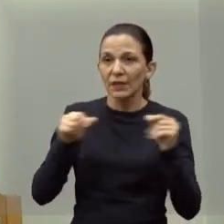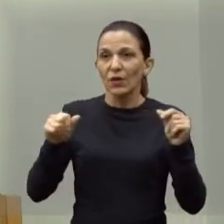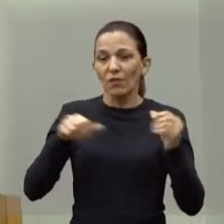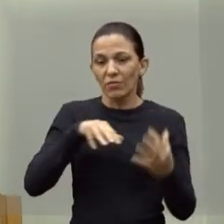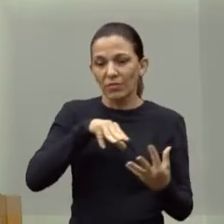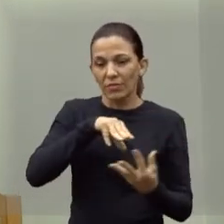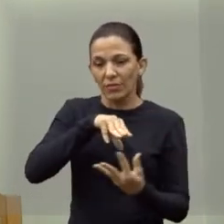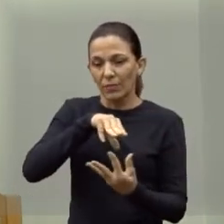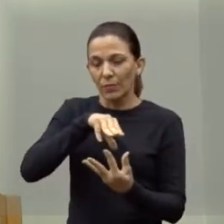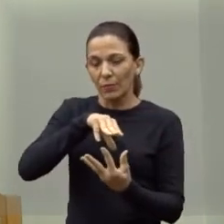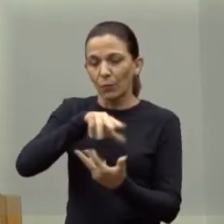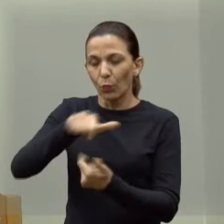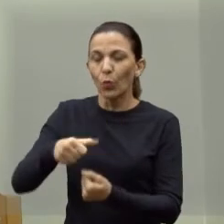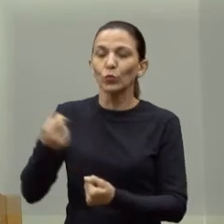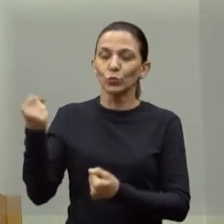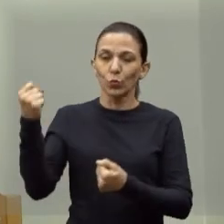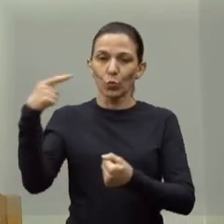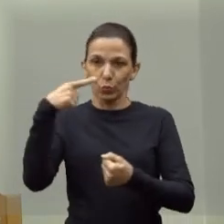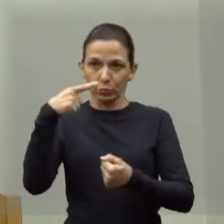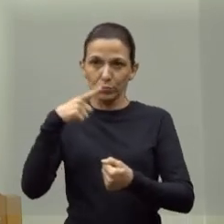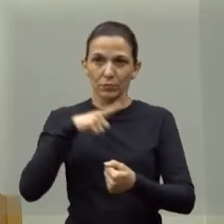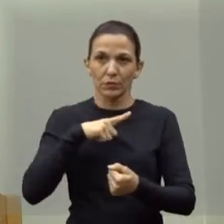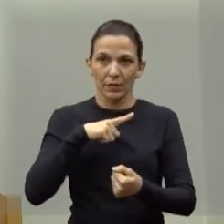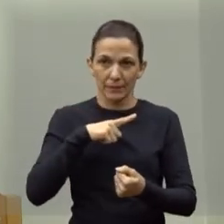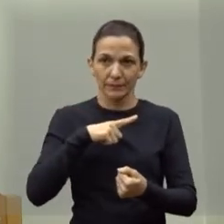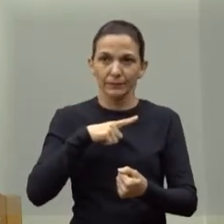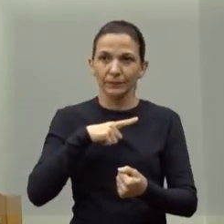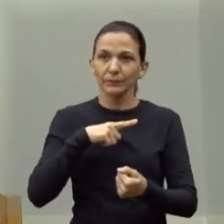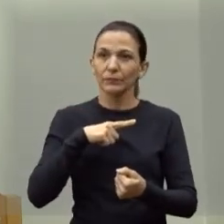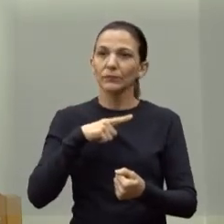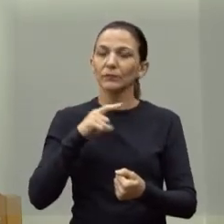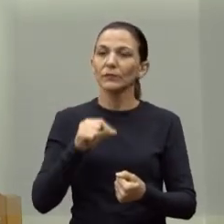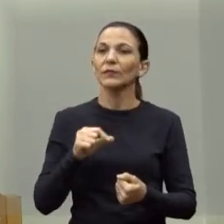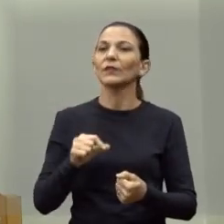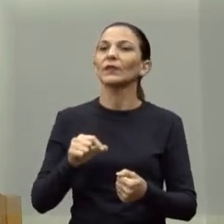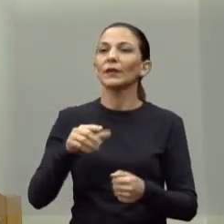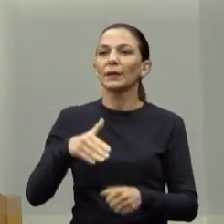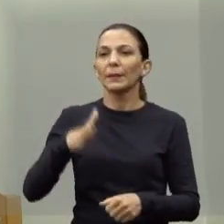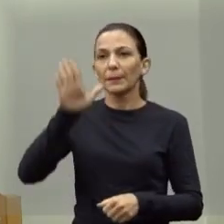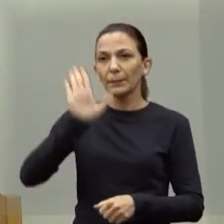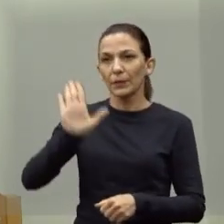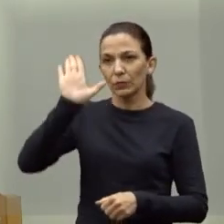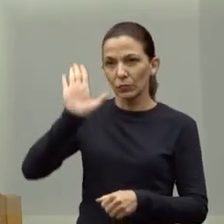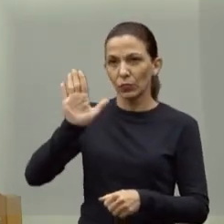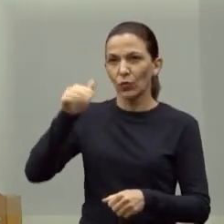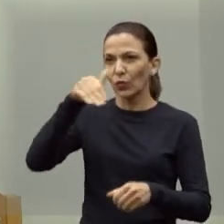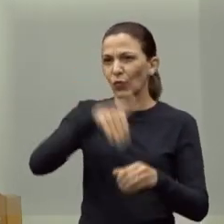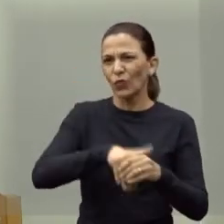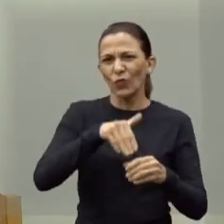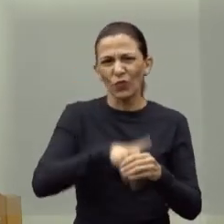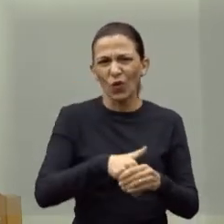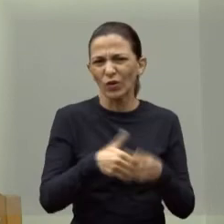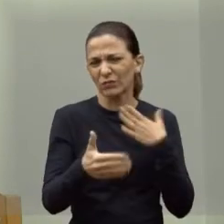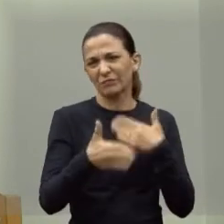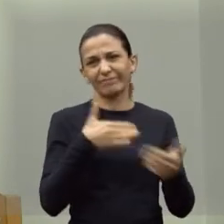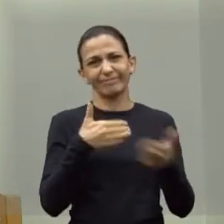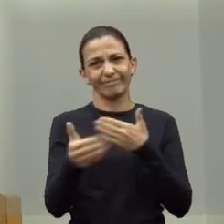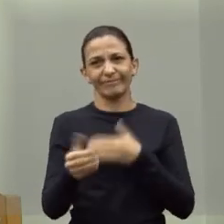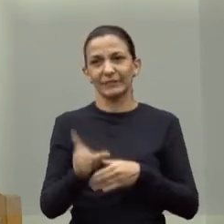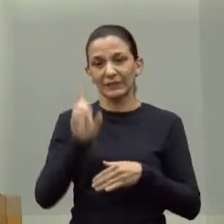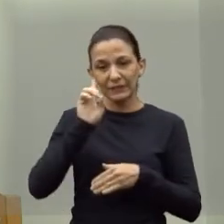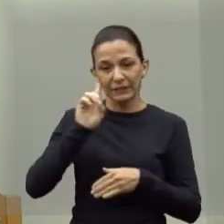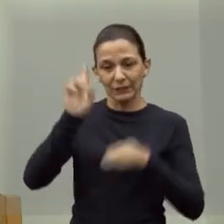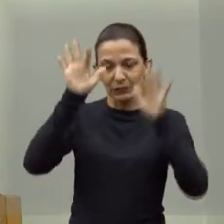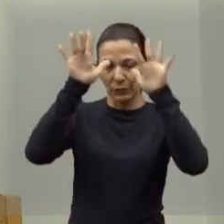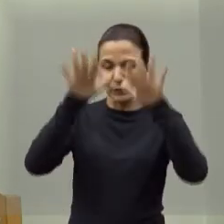domingo então vote consciente busca informações sobre todos os candidatos e não Vote no oba oba que Deus abençoe